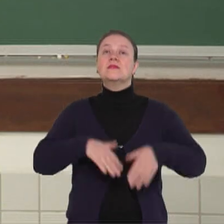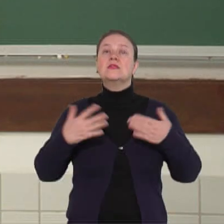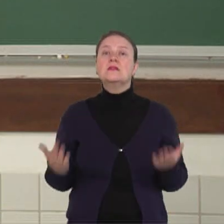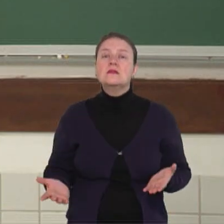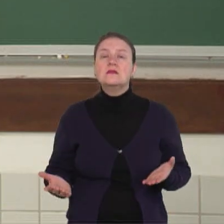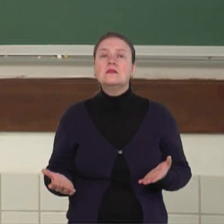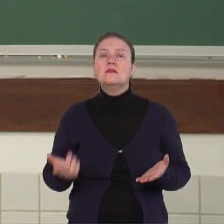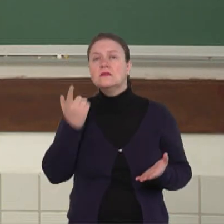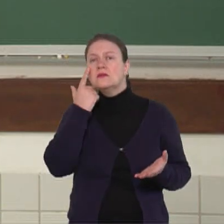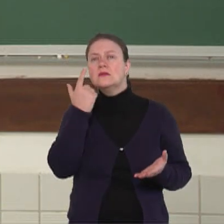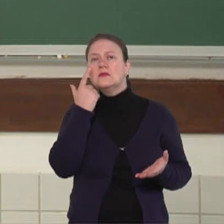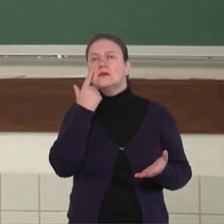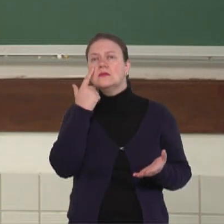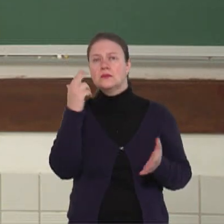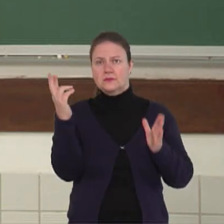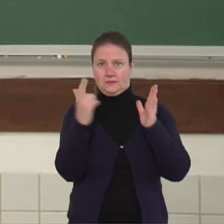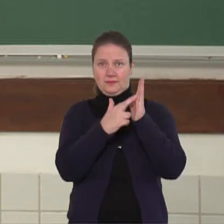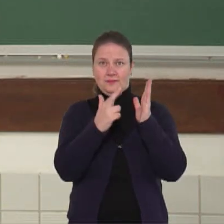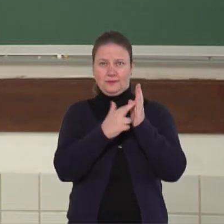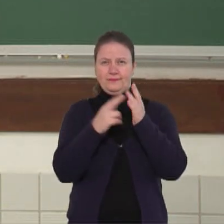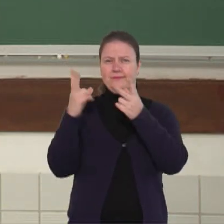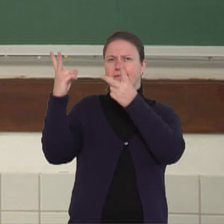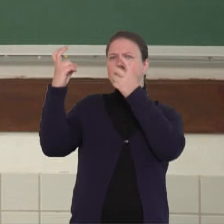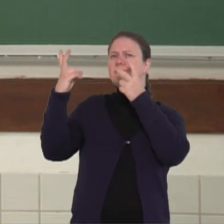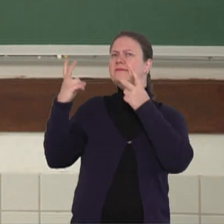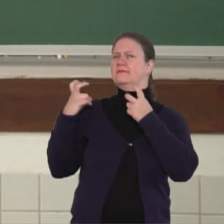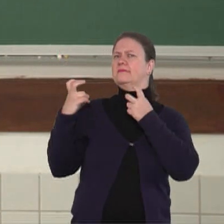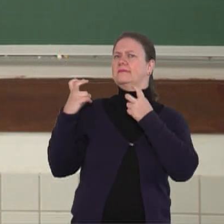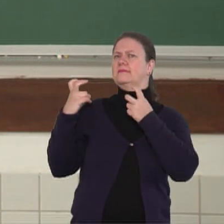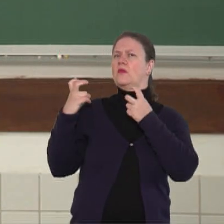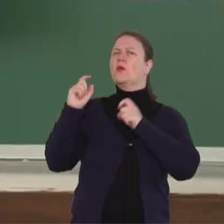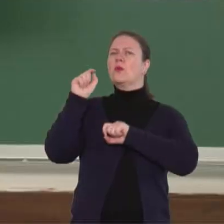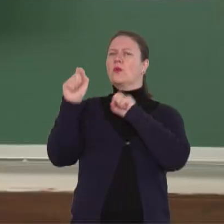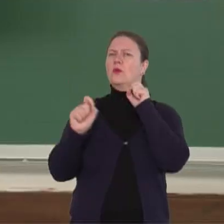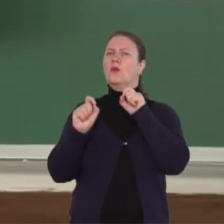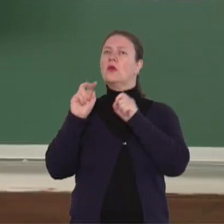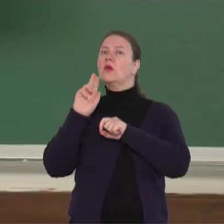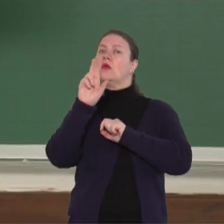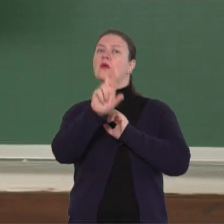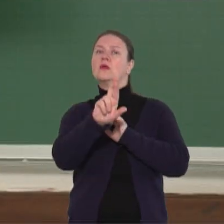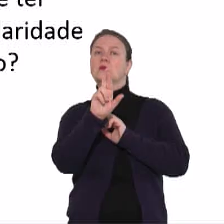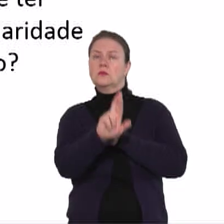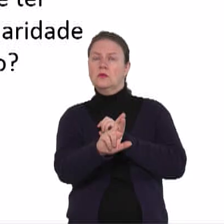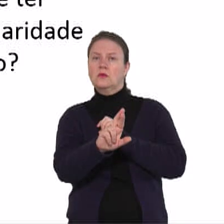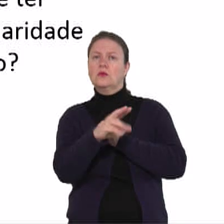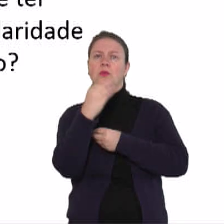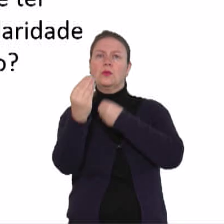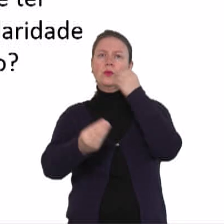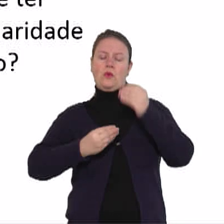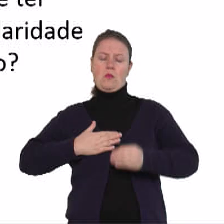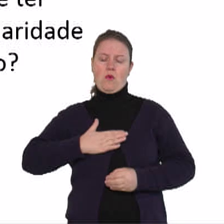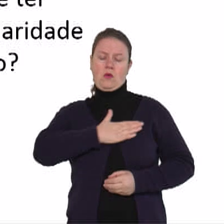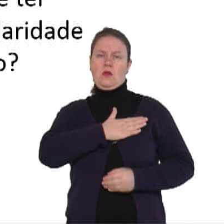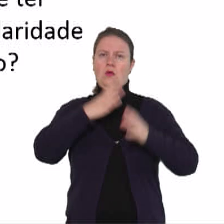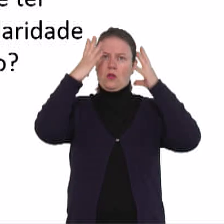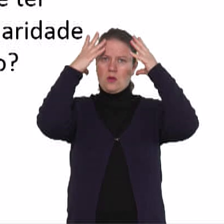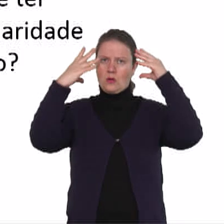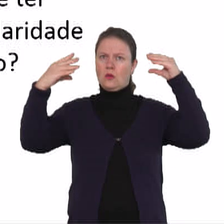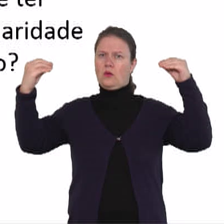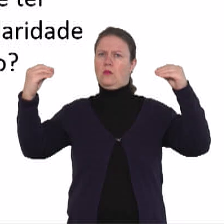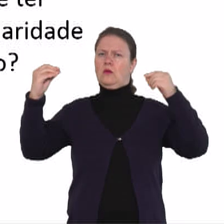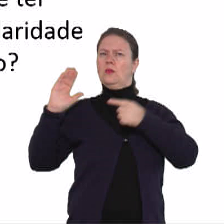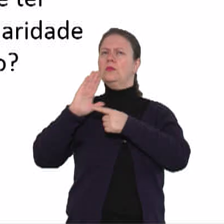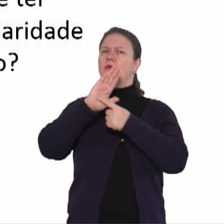Então vamos à resolução da análise da nossa imagem. Observe a imagem e responda. Como Napoleão é retratado na pintura?